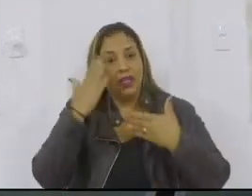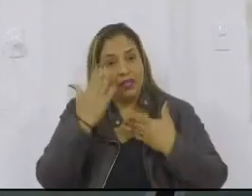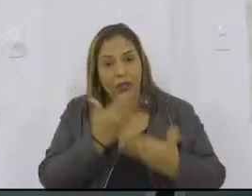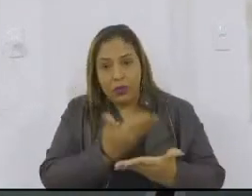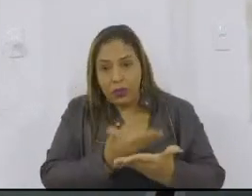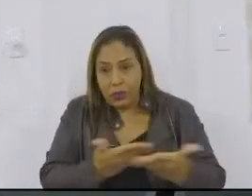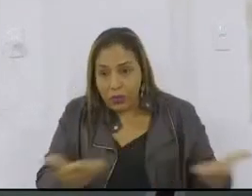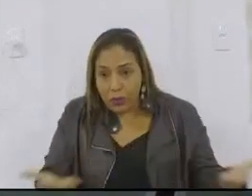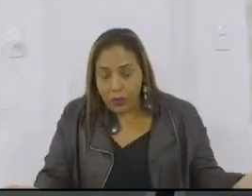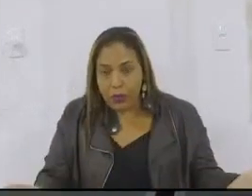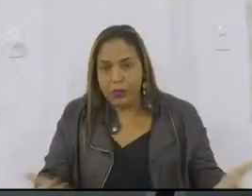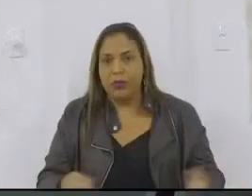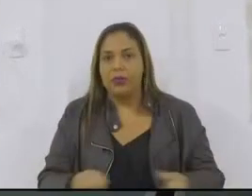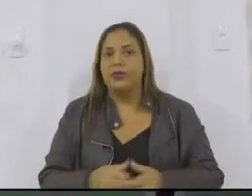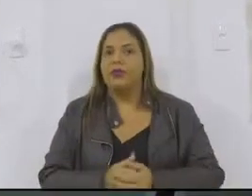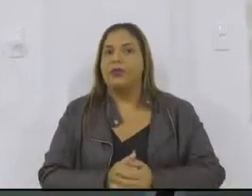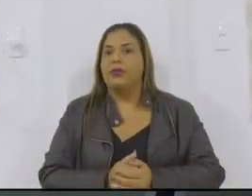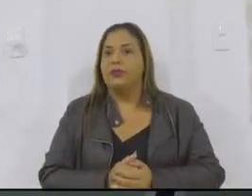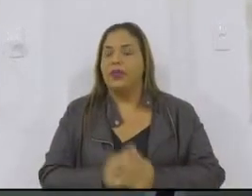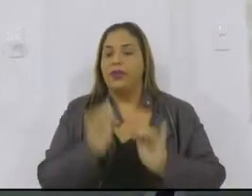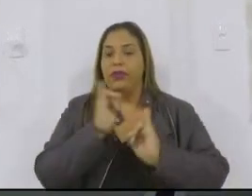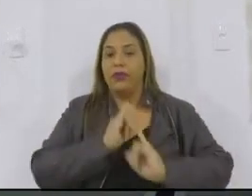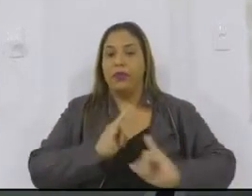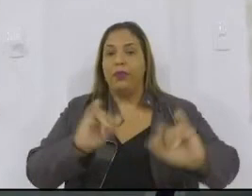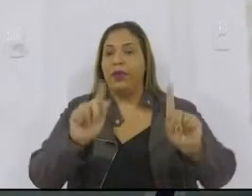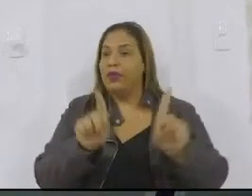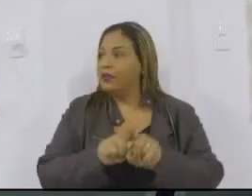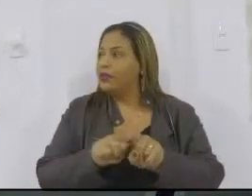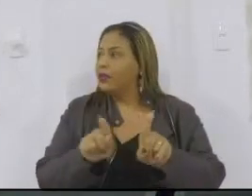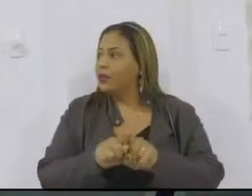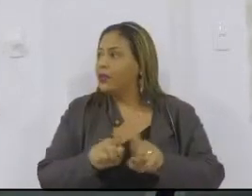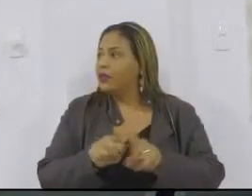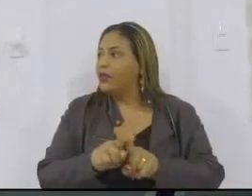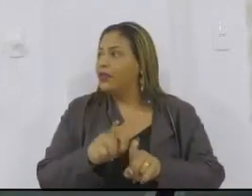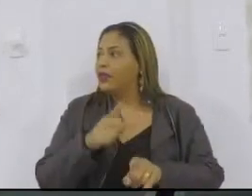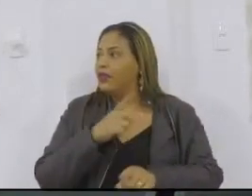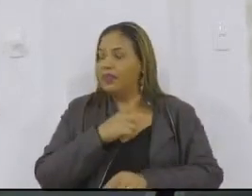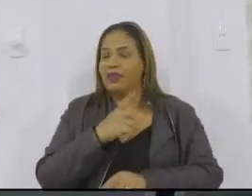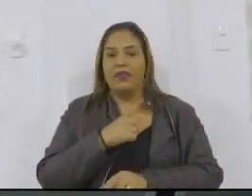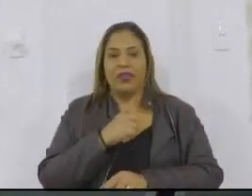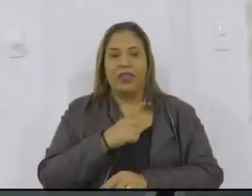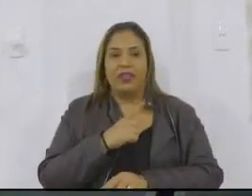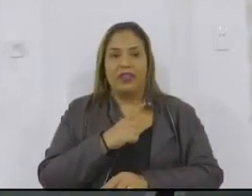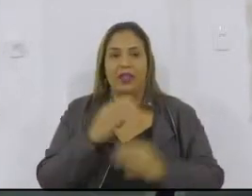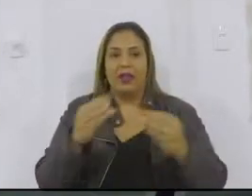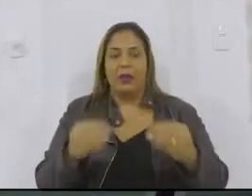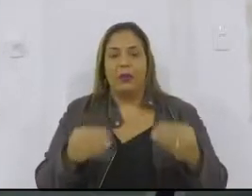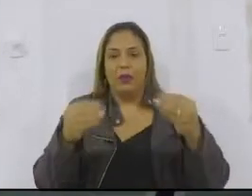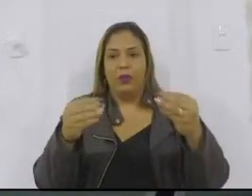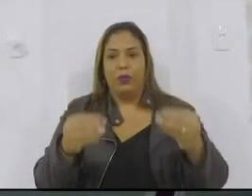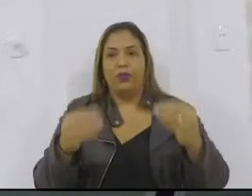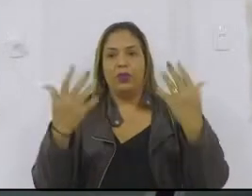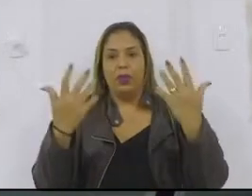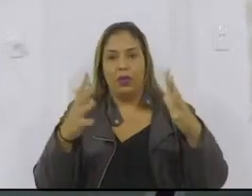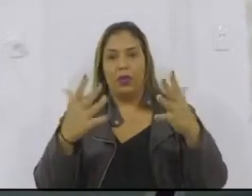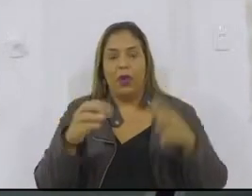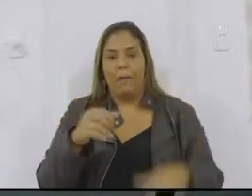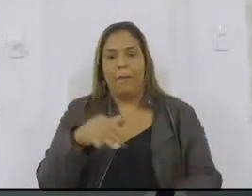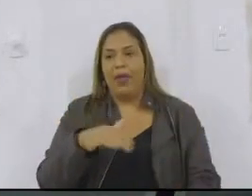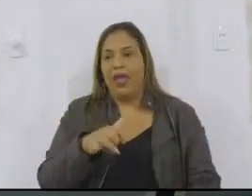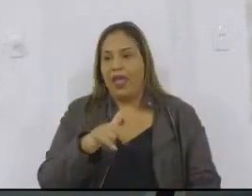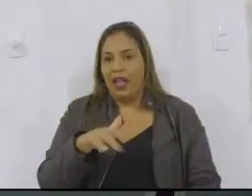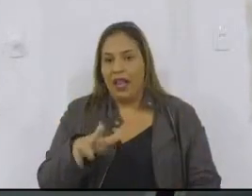e também informar que haverá cobertura da entrega das moções aos agraciados pelo vereador Miller